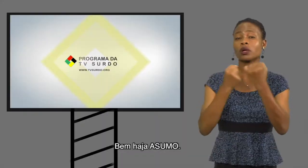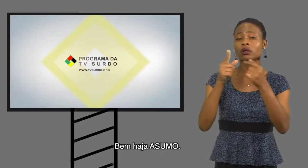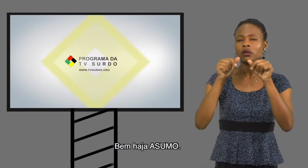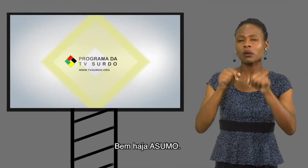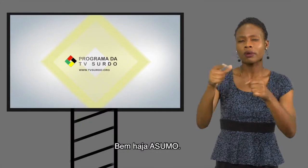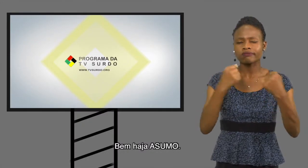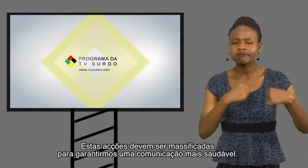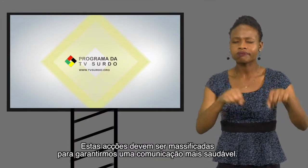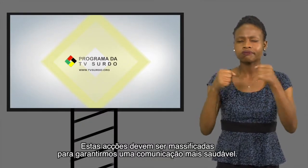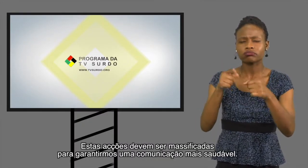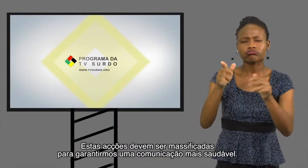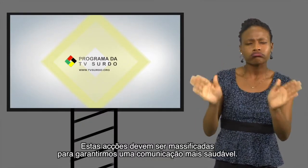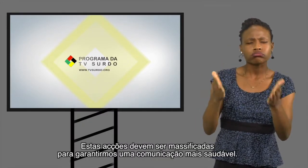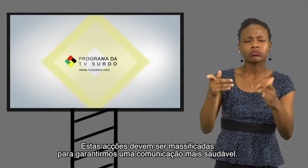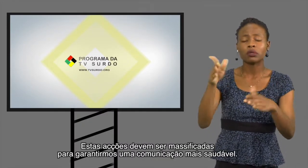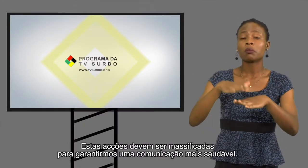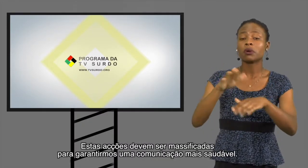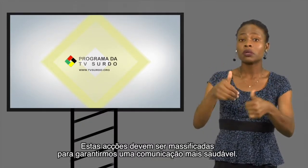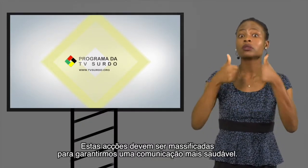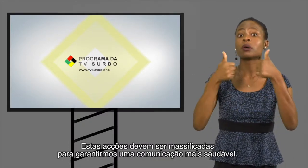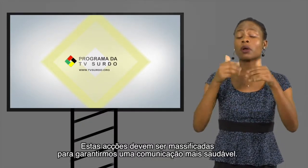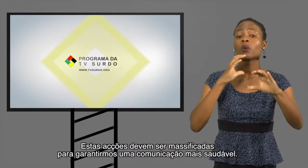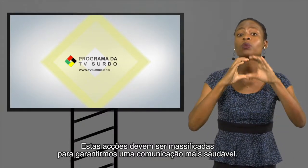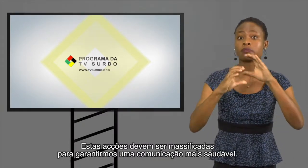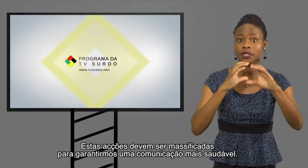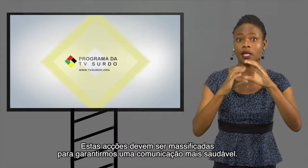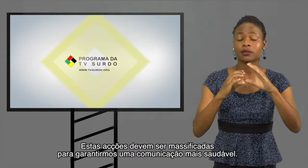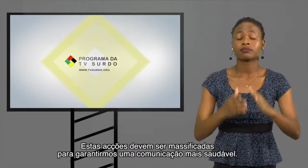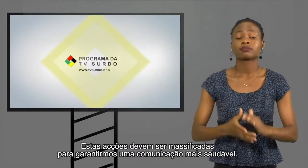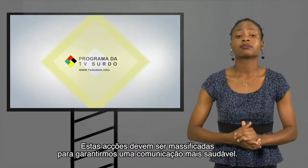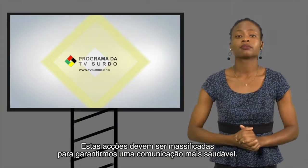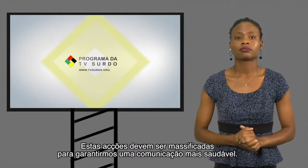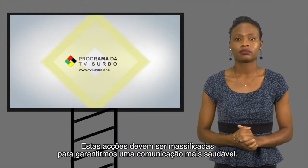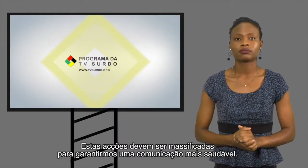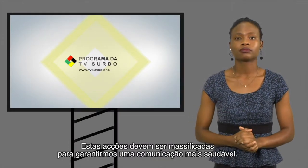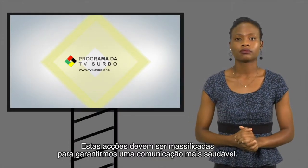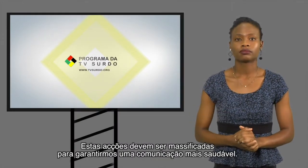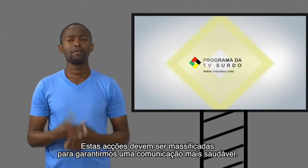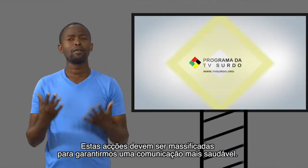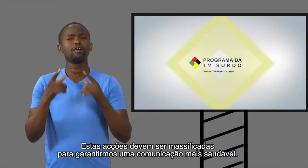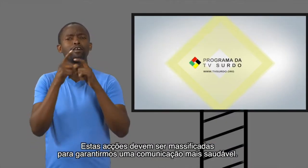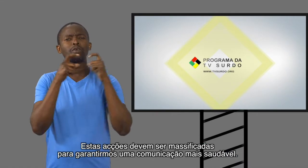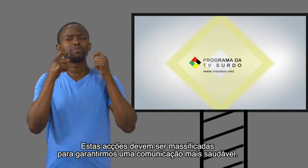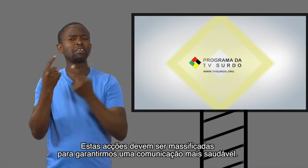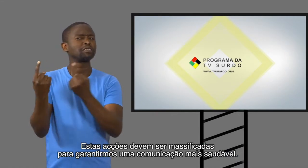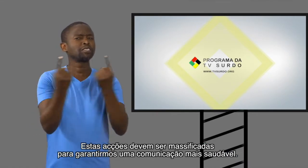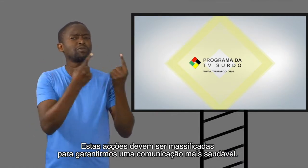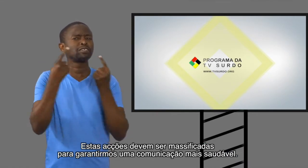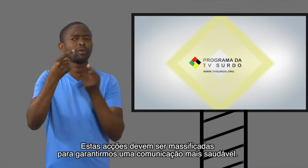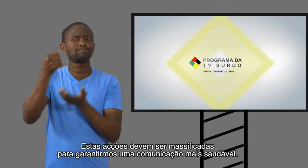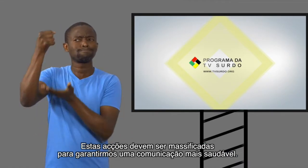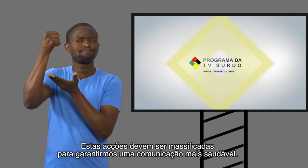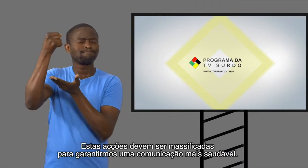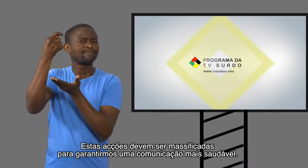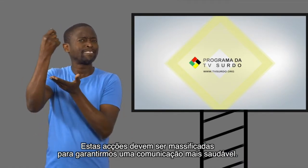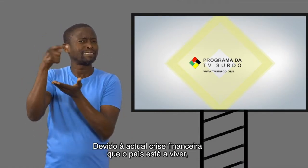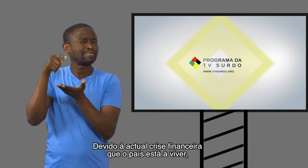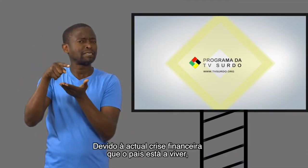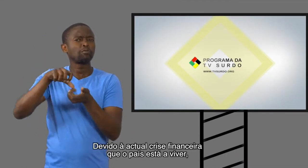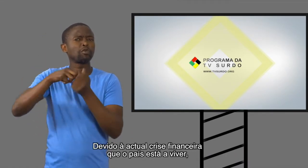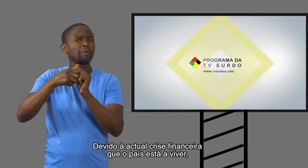Bem, haja Zoom. Estas ações devem ser massificadas para garantirmos uma continuação mais